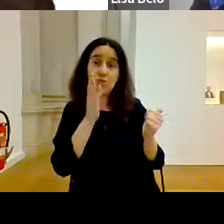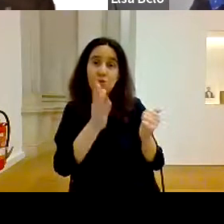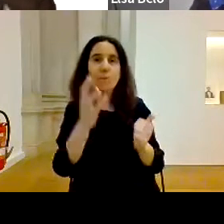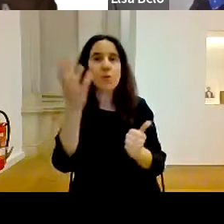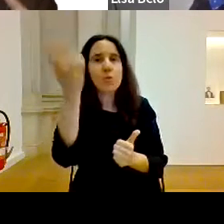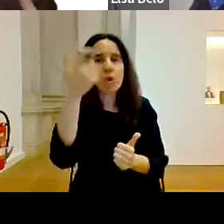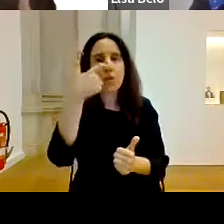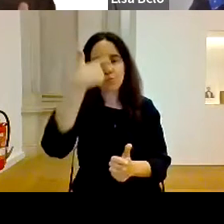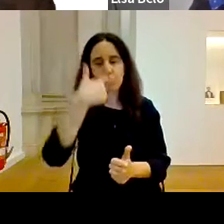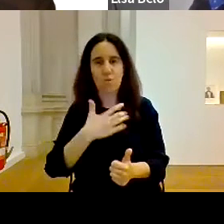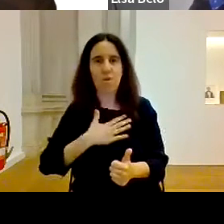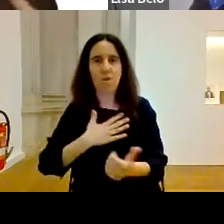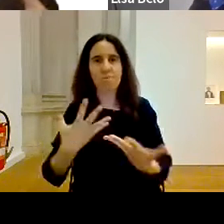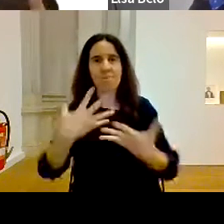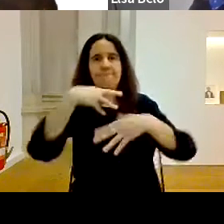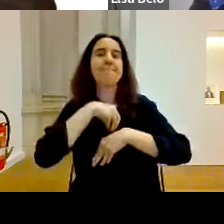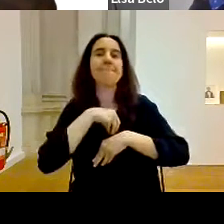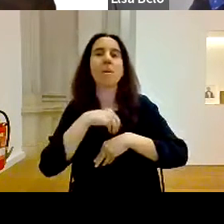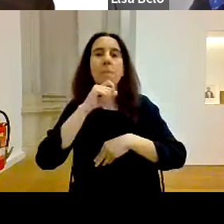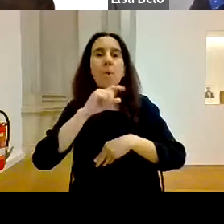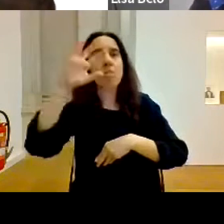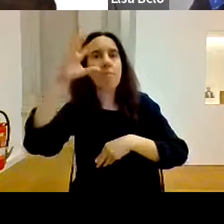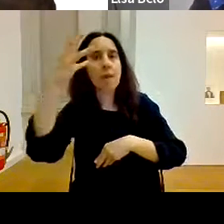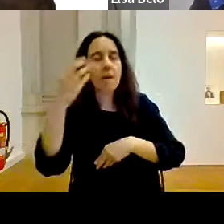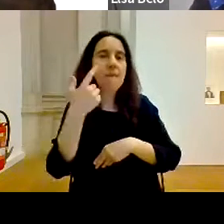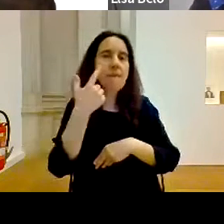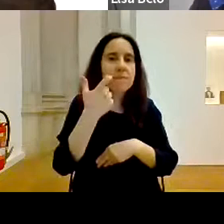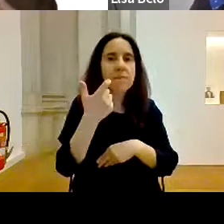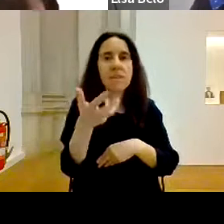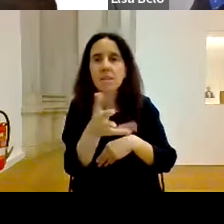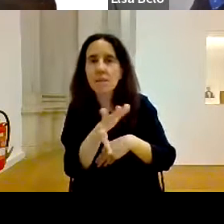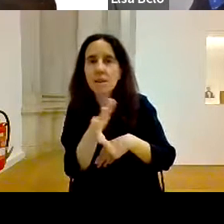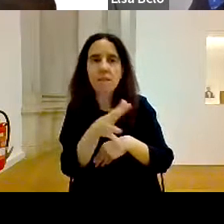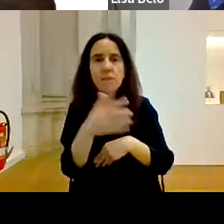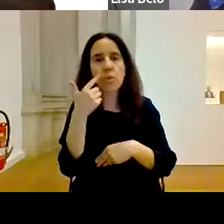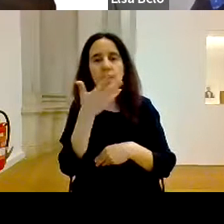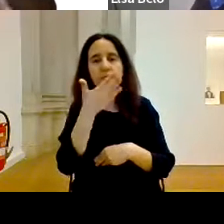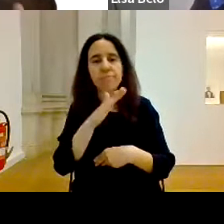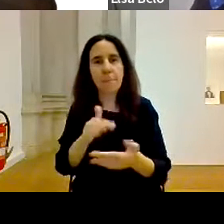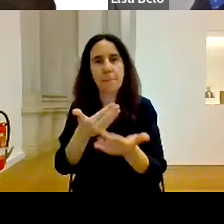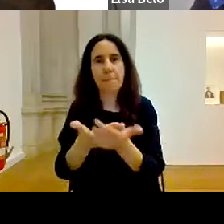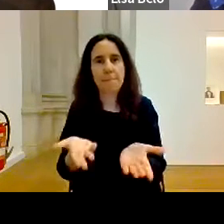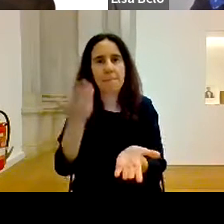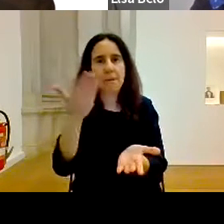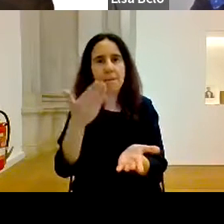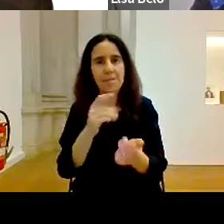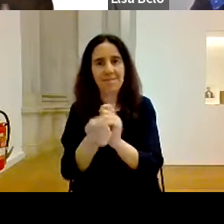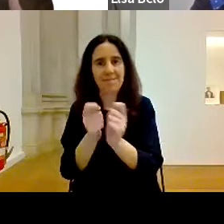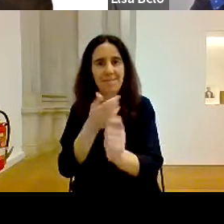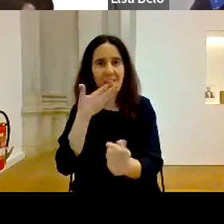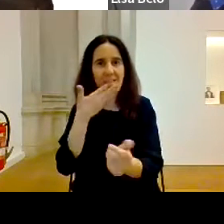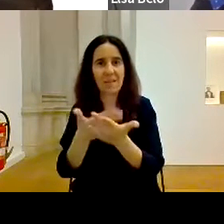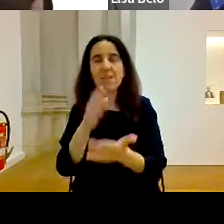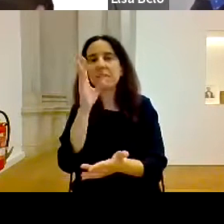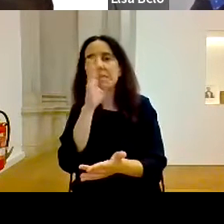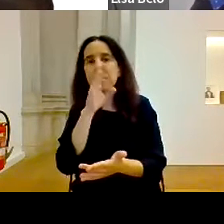ao ponto que eu dizia, um tema cultural da pessoa interiorizar que pode fazer, talvez, com uma forma mais ágil e, portanto, ganhando eficiência, se